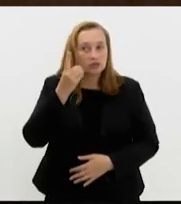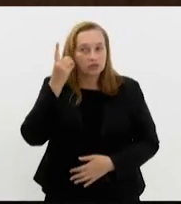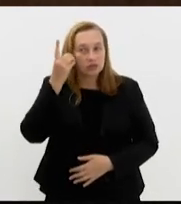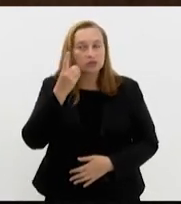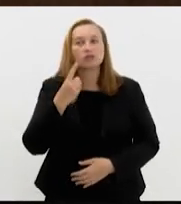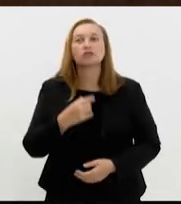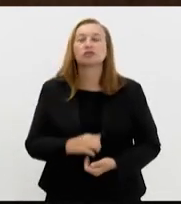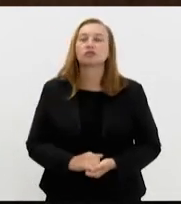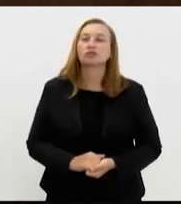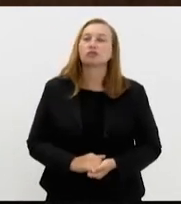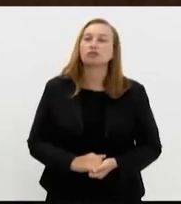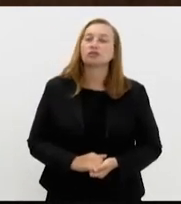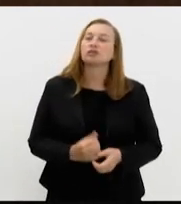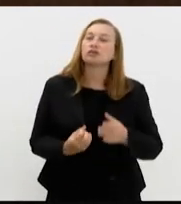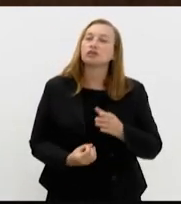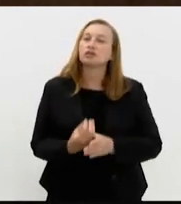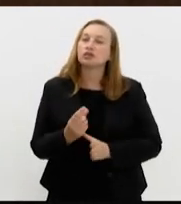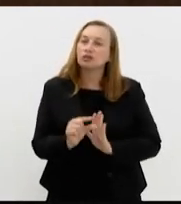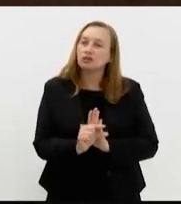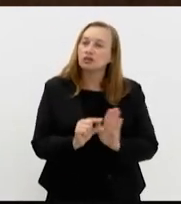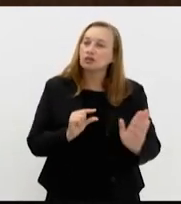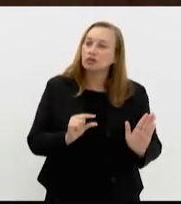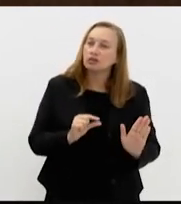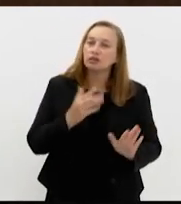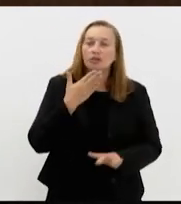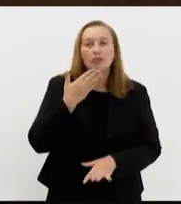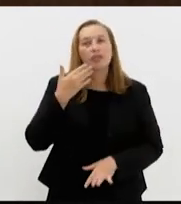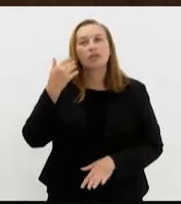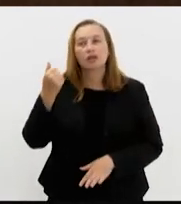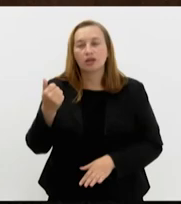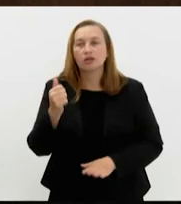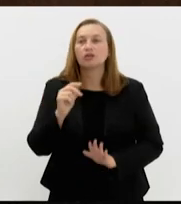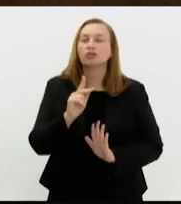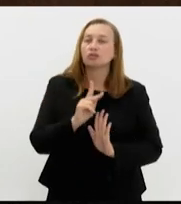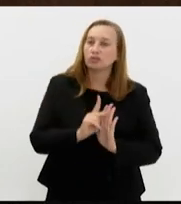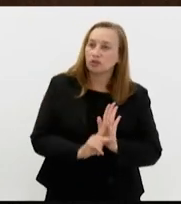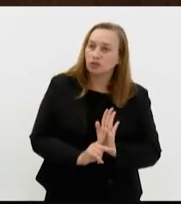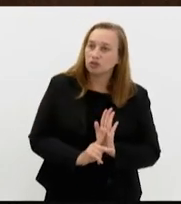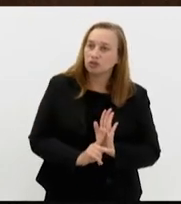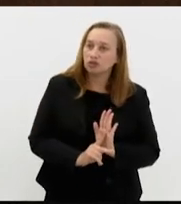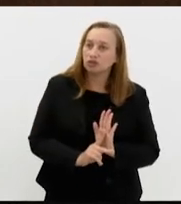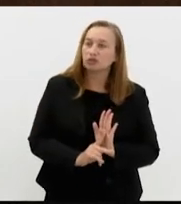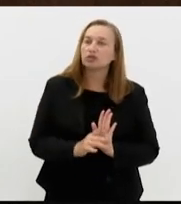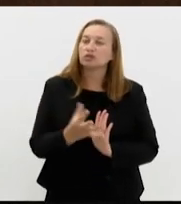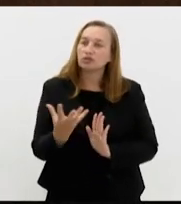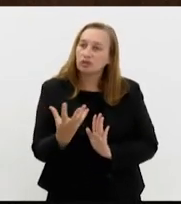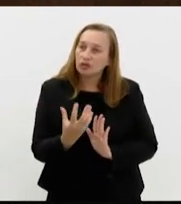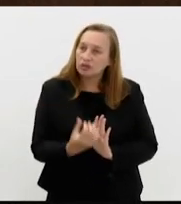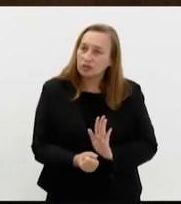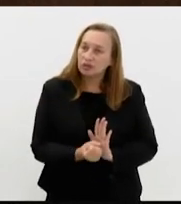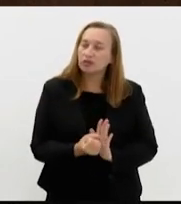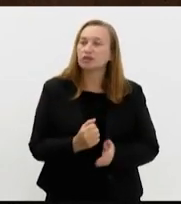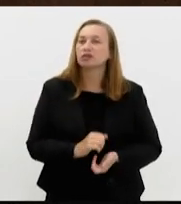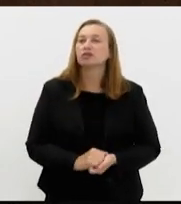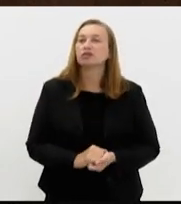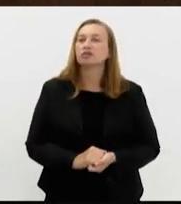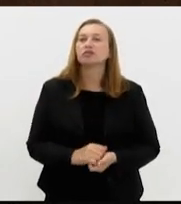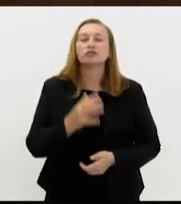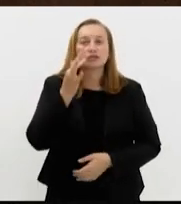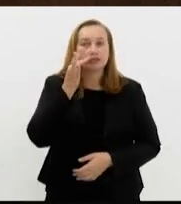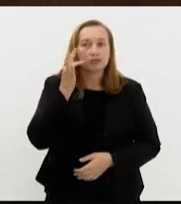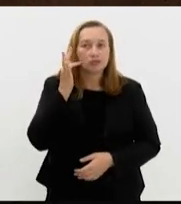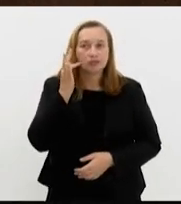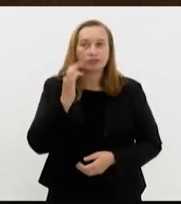fizeram emenda para melhorar muito, emendas que foram consideradas. O Flávio